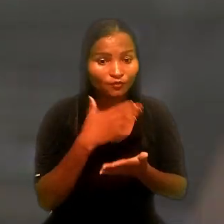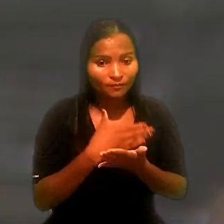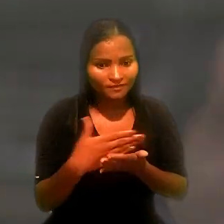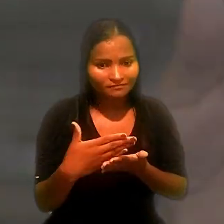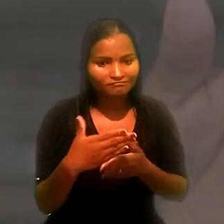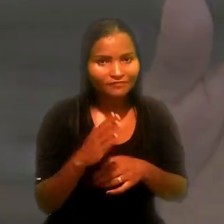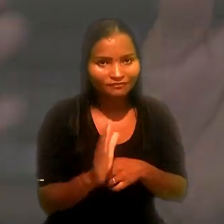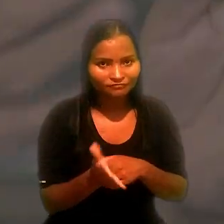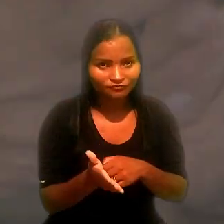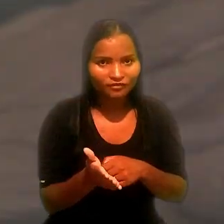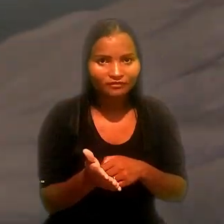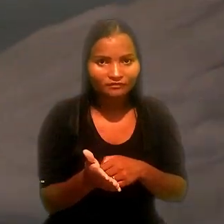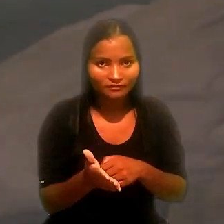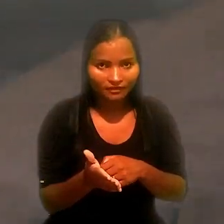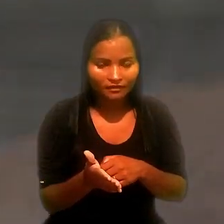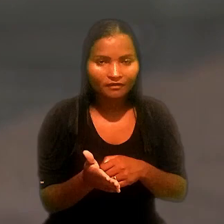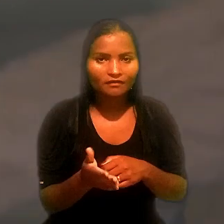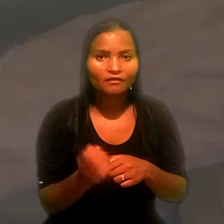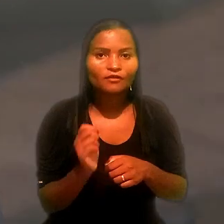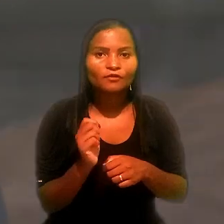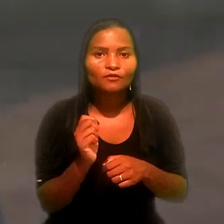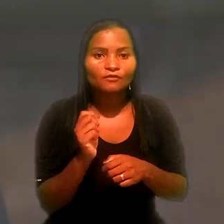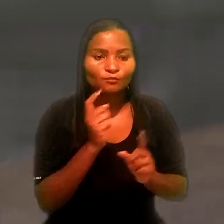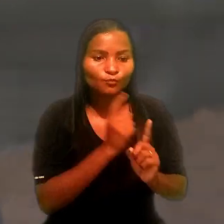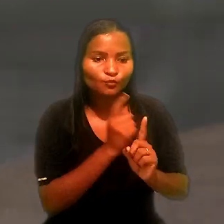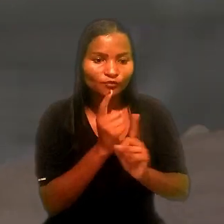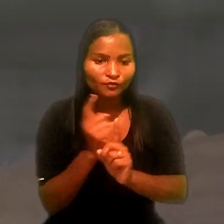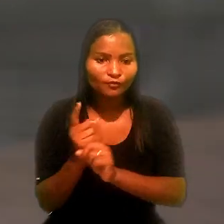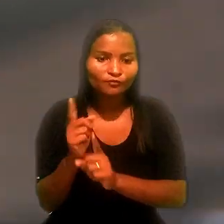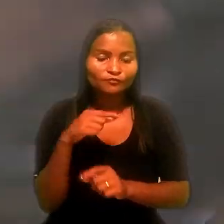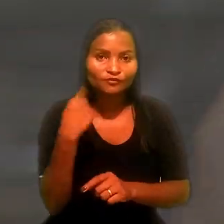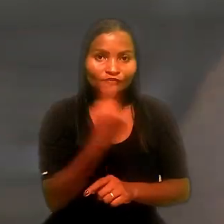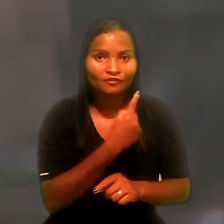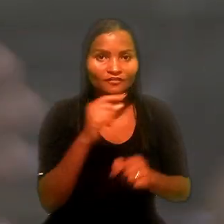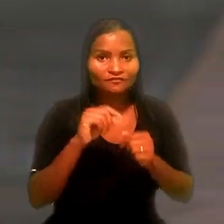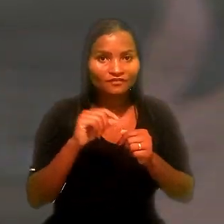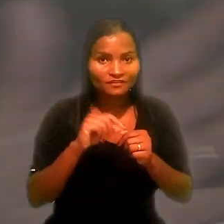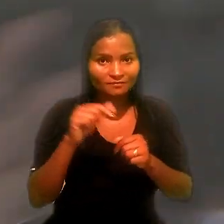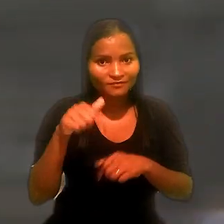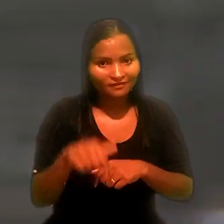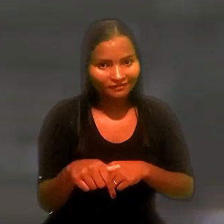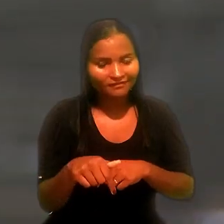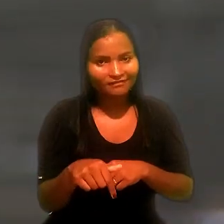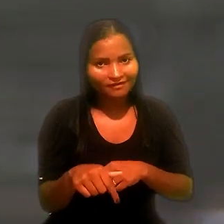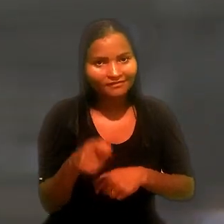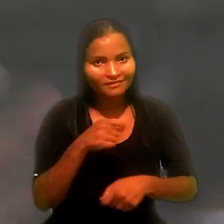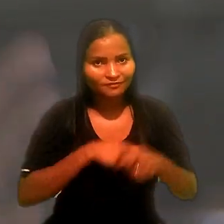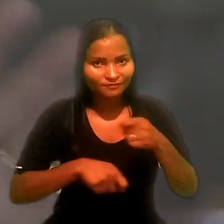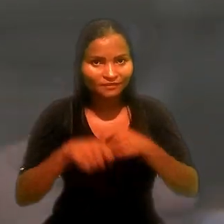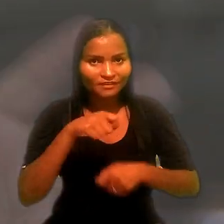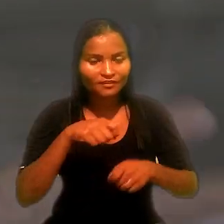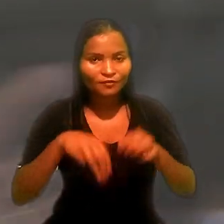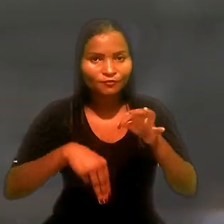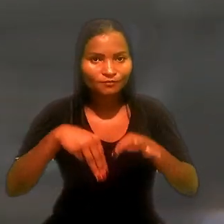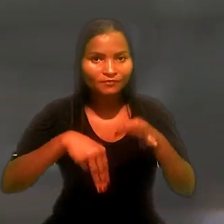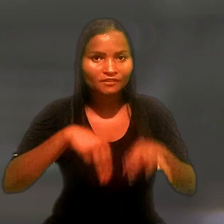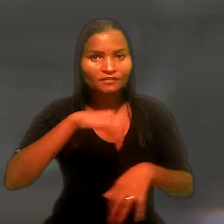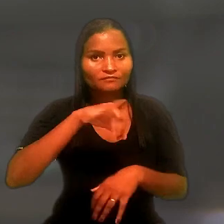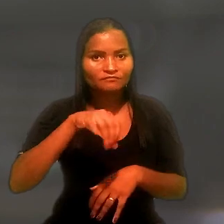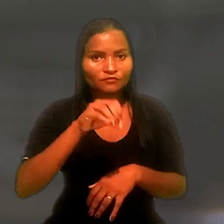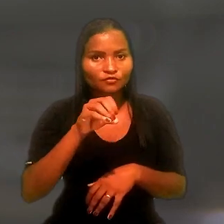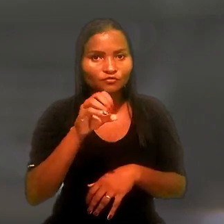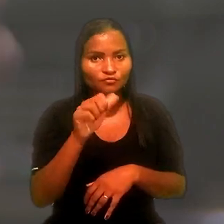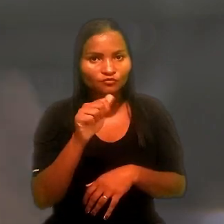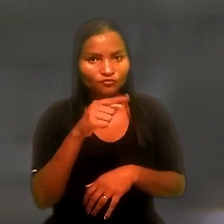iniciada por ocasião de encontros que nós fizemos aqui, sobretudo na administração do ministro João Oreste